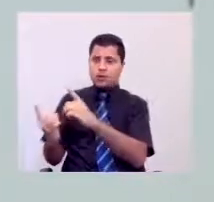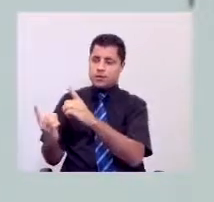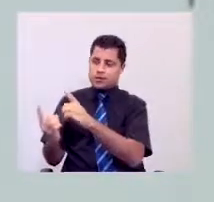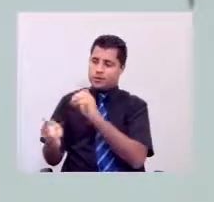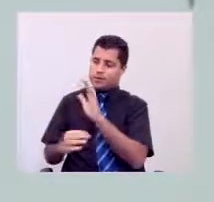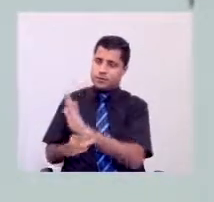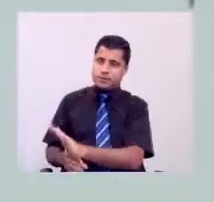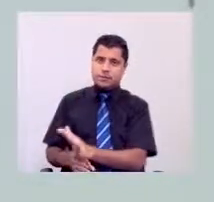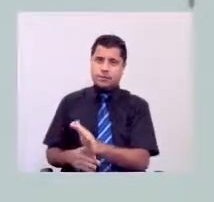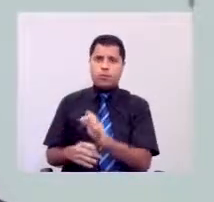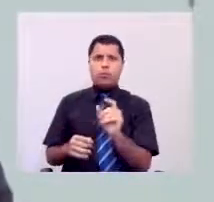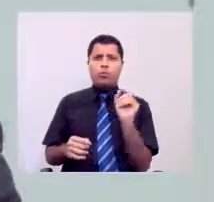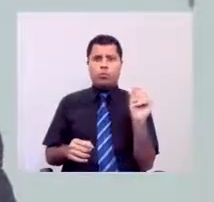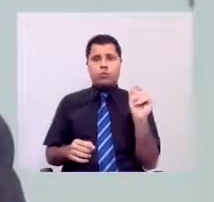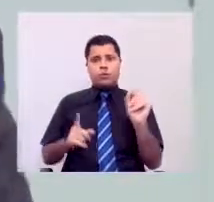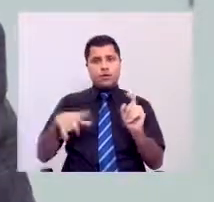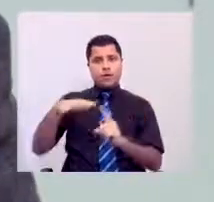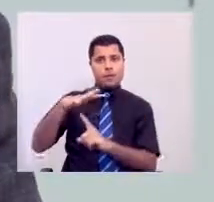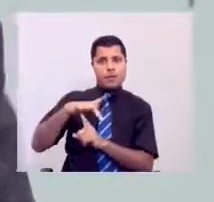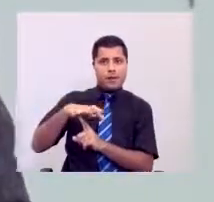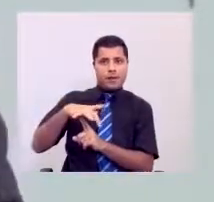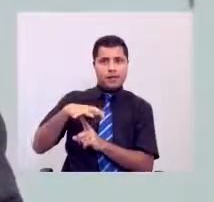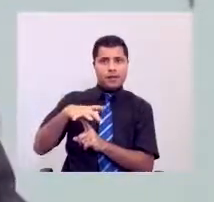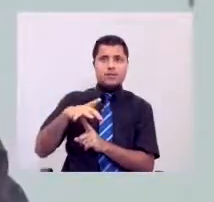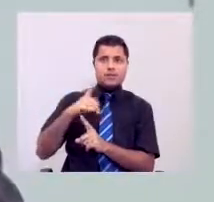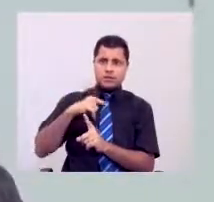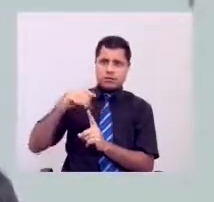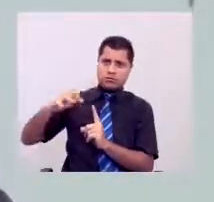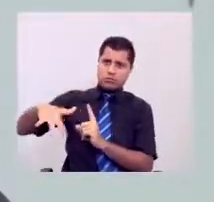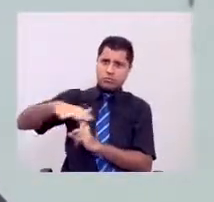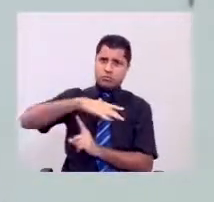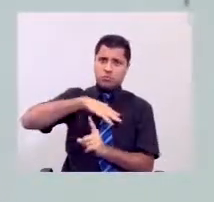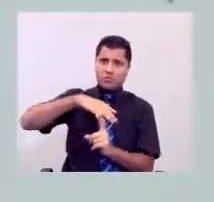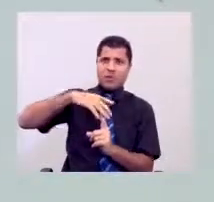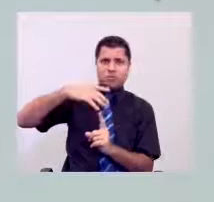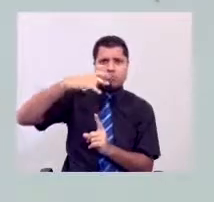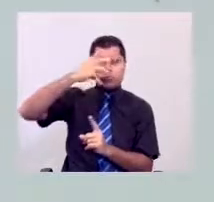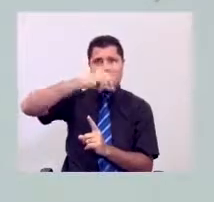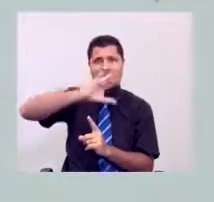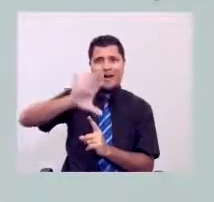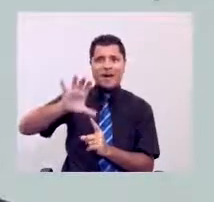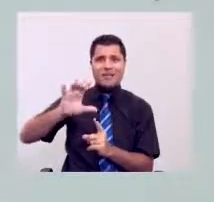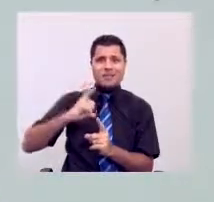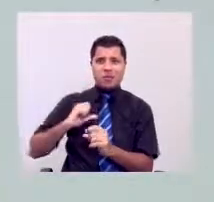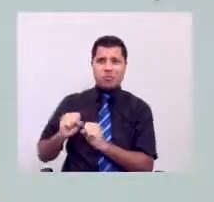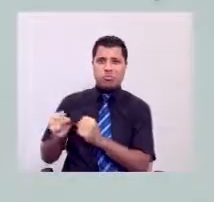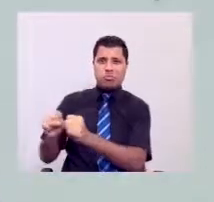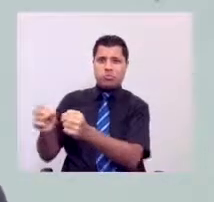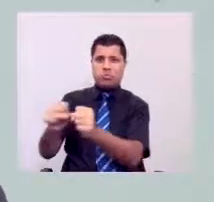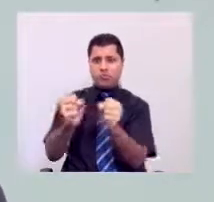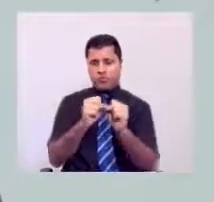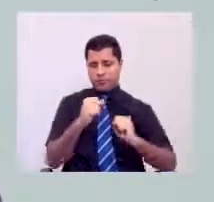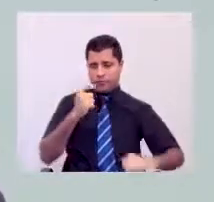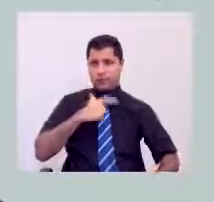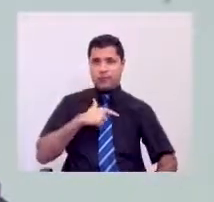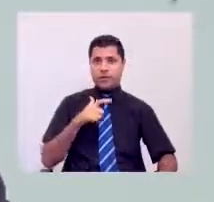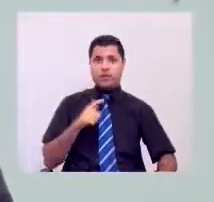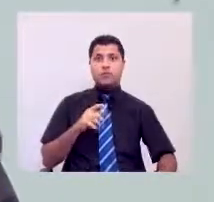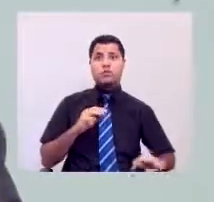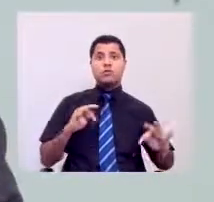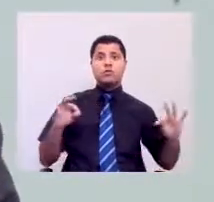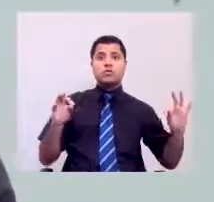tem lá, um bonito espaço que antes estava feio, que era ou é conhecido como Praça